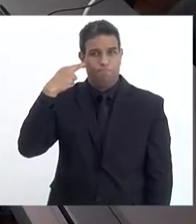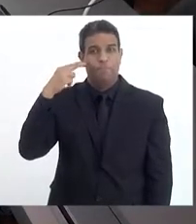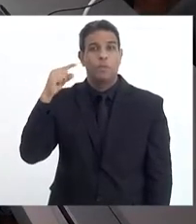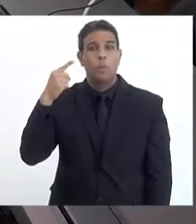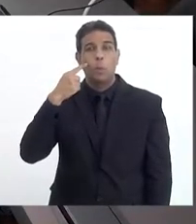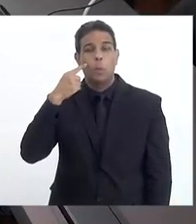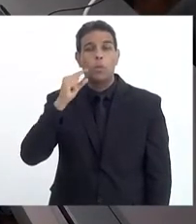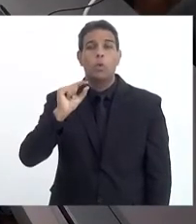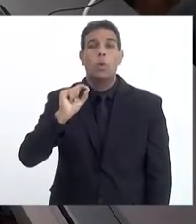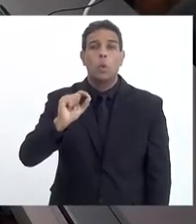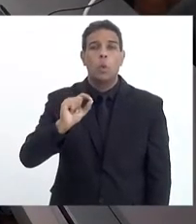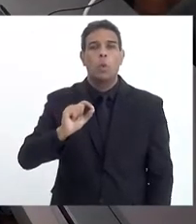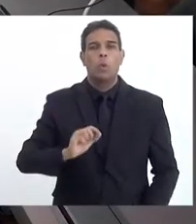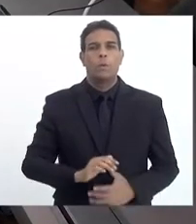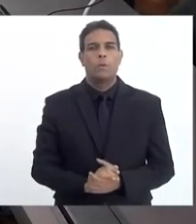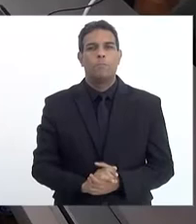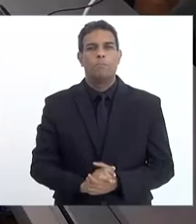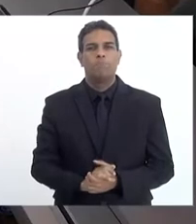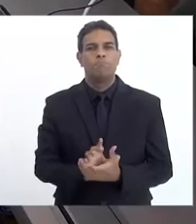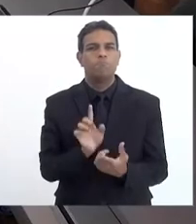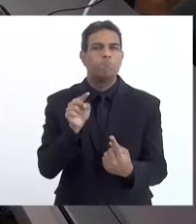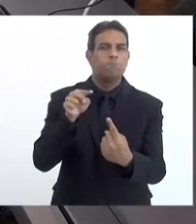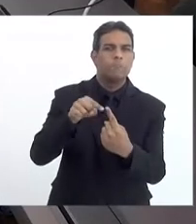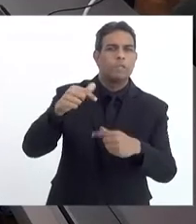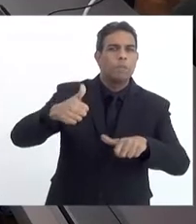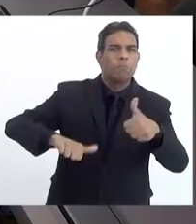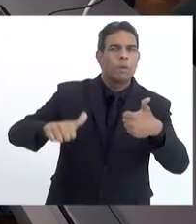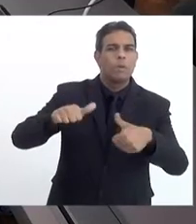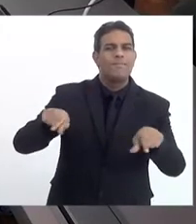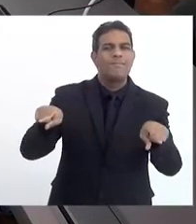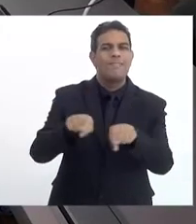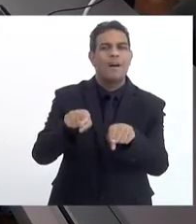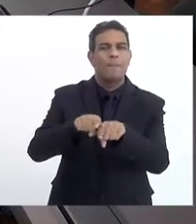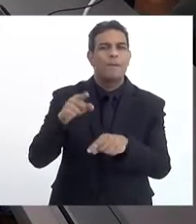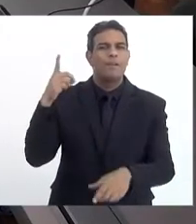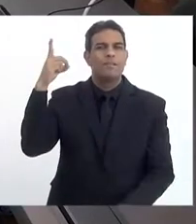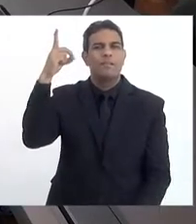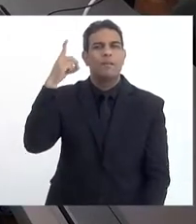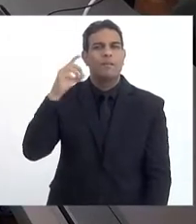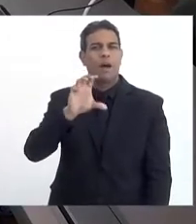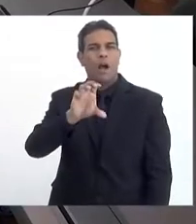Havia um retorno do pedido de vista do deputado Carlos Mink na 14ª reunião,